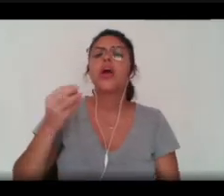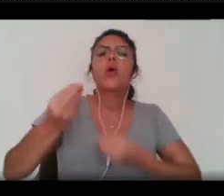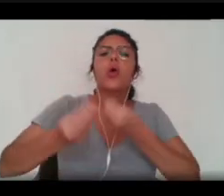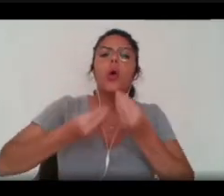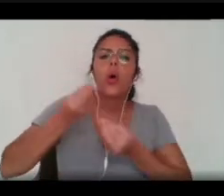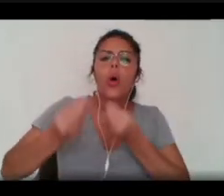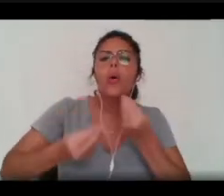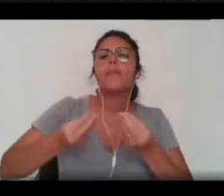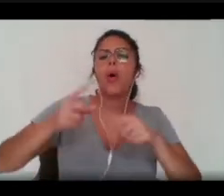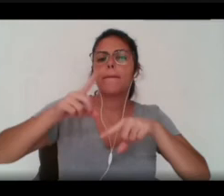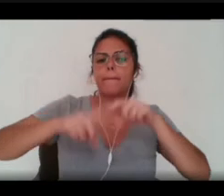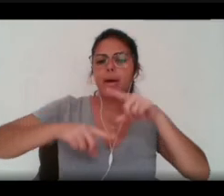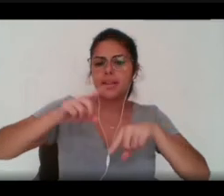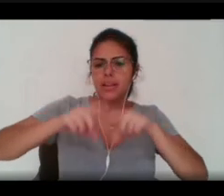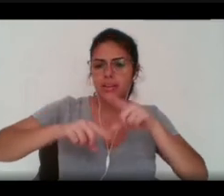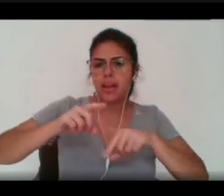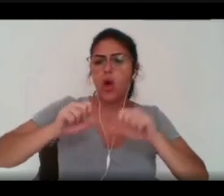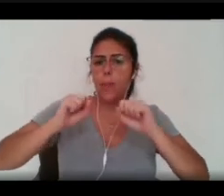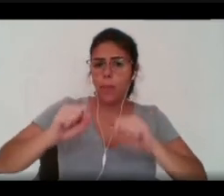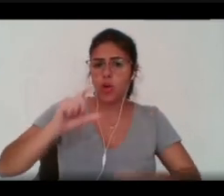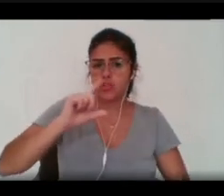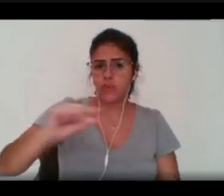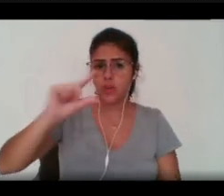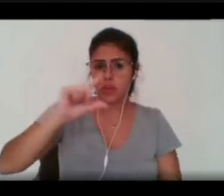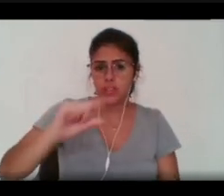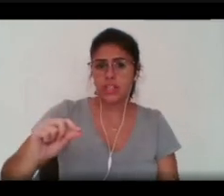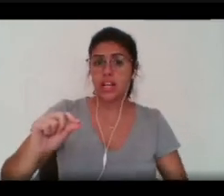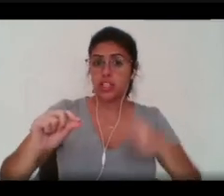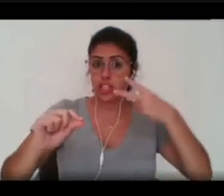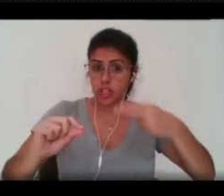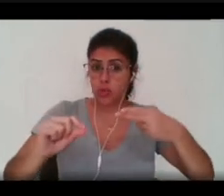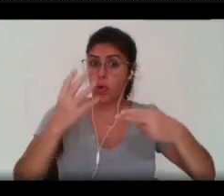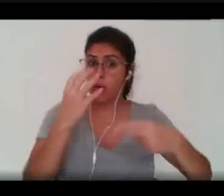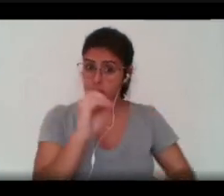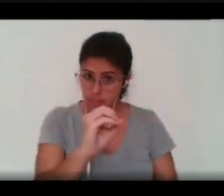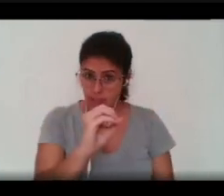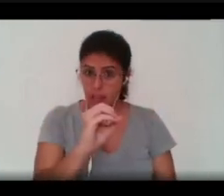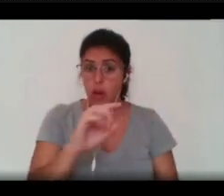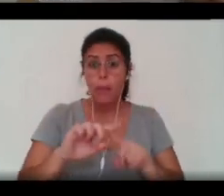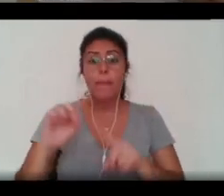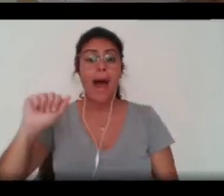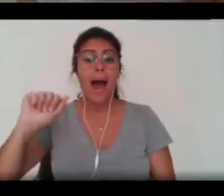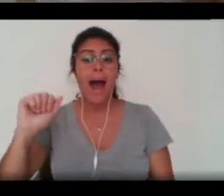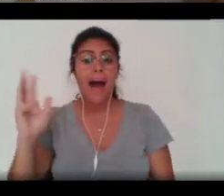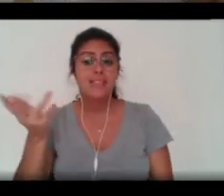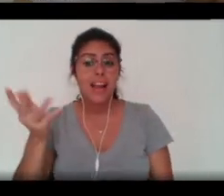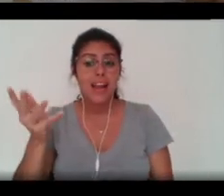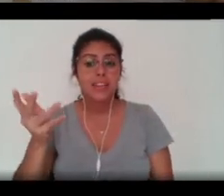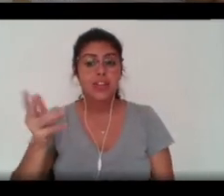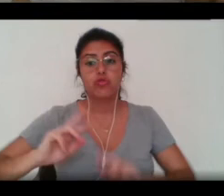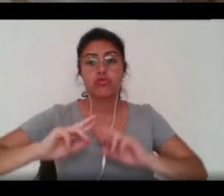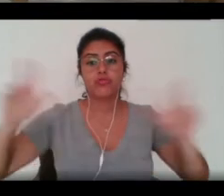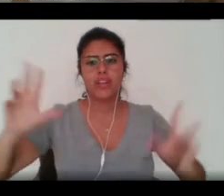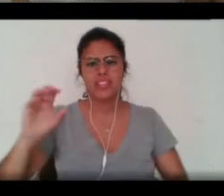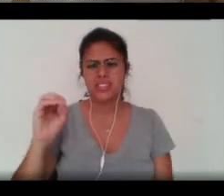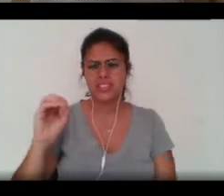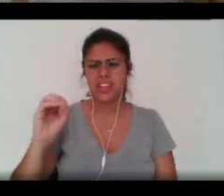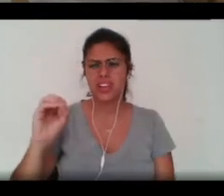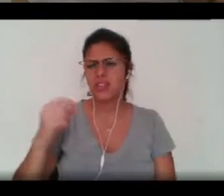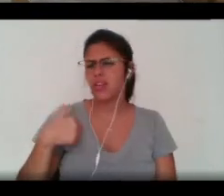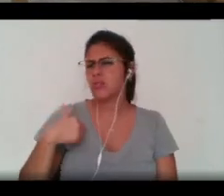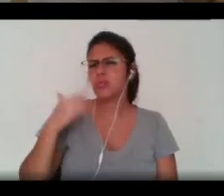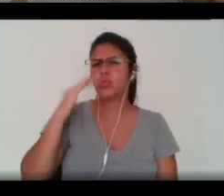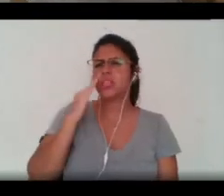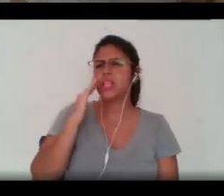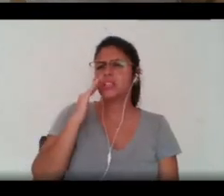aceleração diferente de 0. Isso que eu não entendi, como pode ser possível. É possível. Na queda livre, por exemplo, a